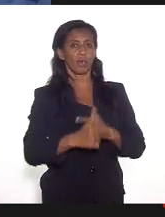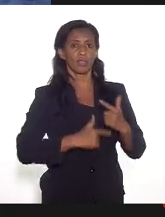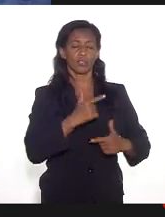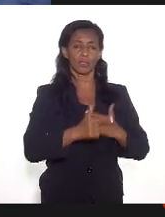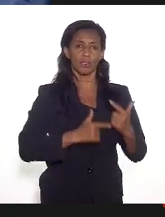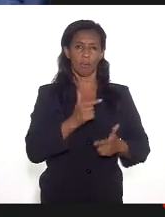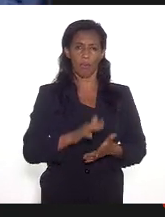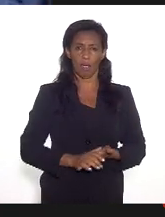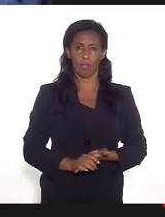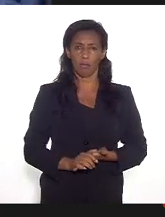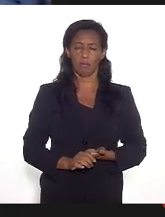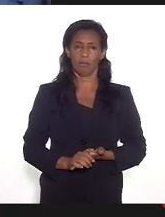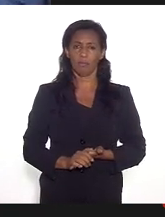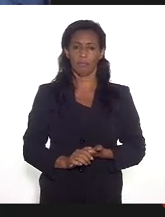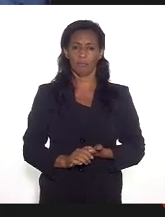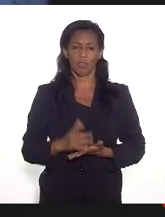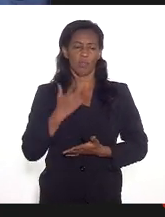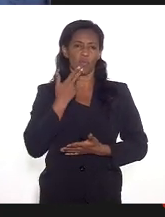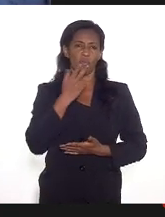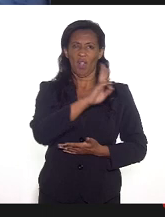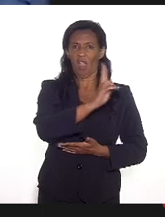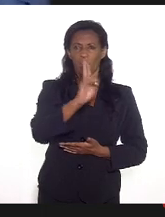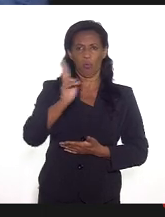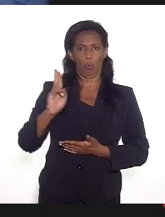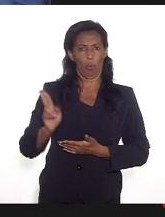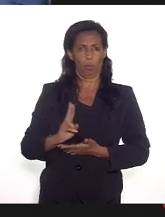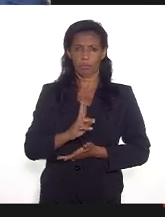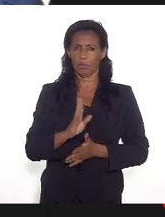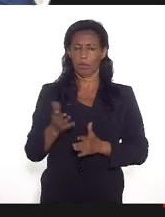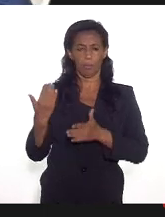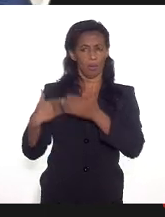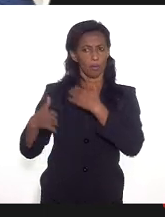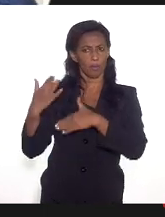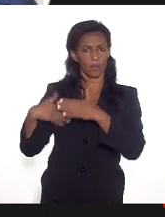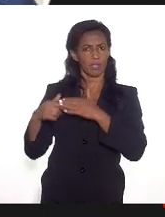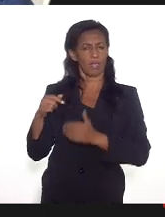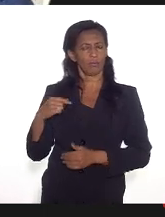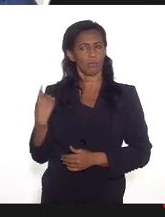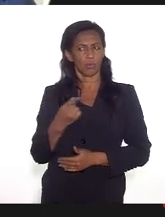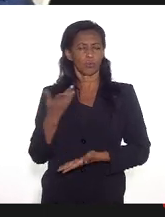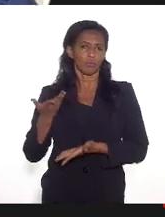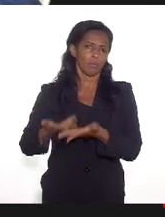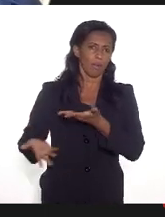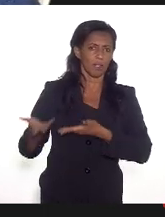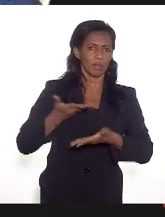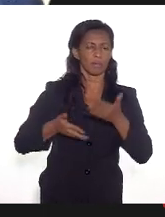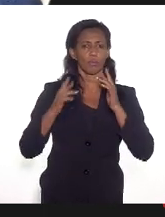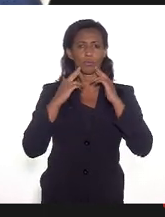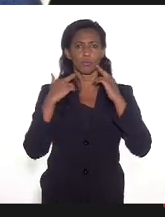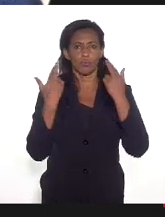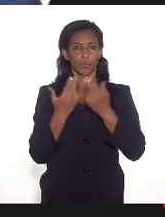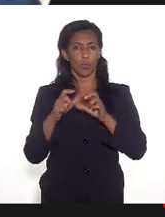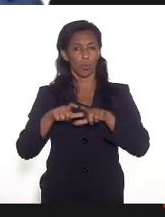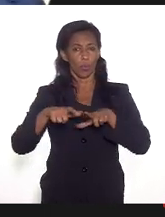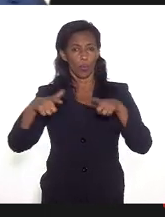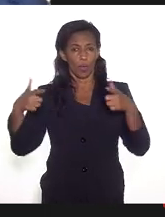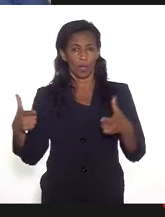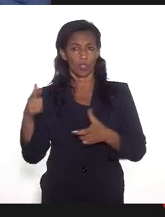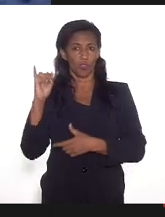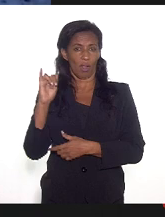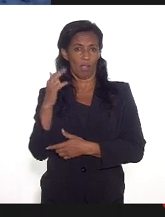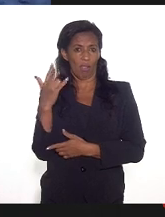eu me lembro, não vou citar nome de estaleiros aqui, mas no passado nós participamos de uma reunião com um grande estaleiro que tinha na